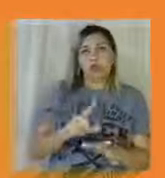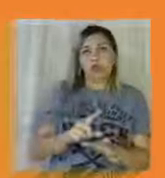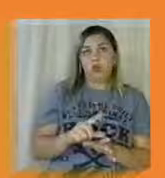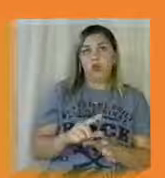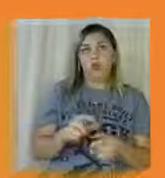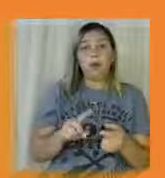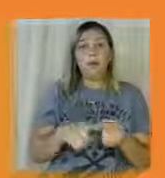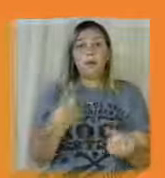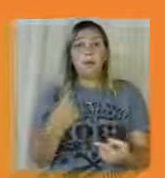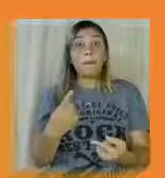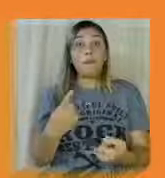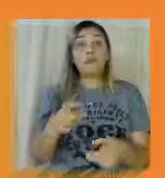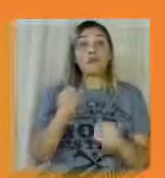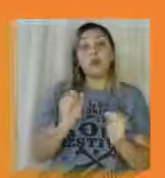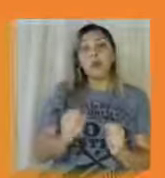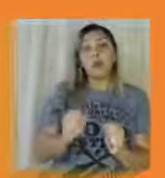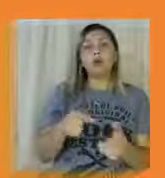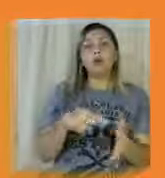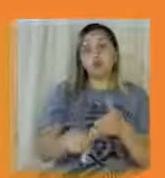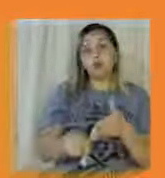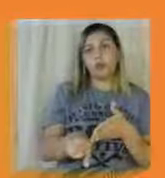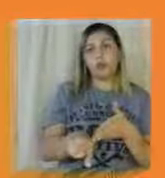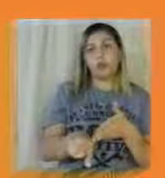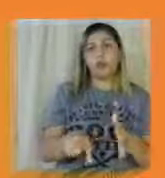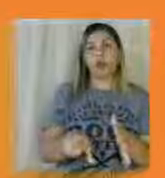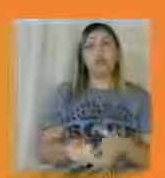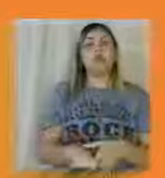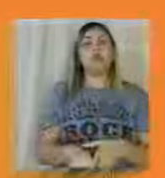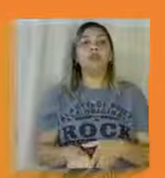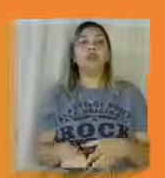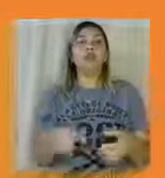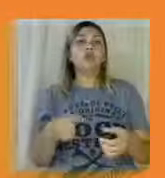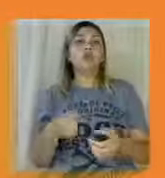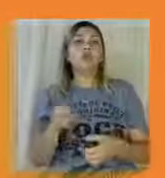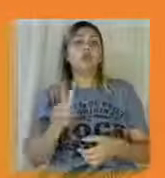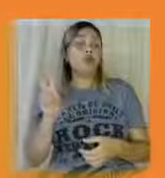quiser, perguntar quanto custa.